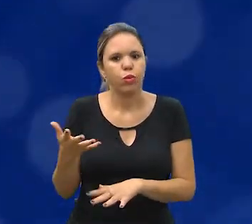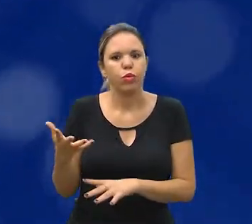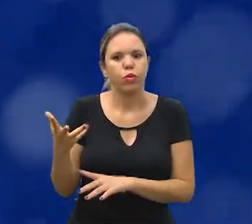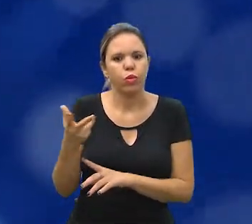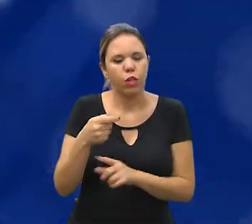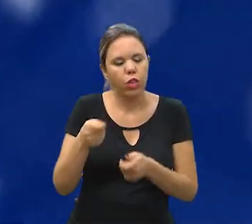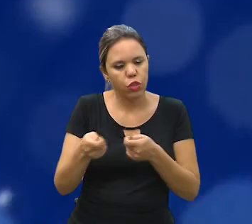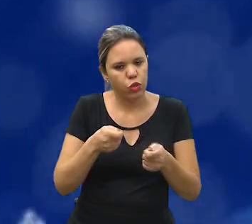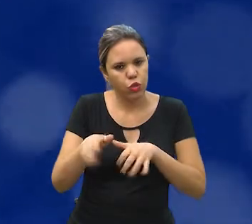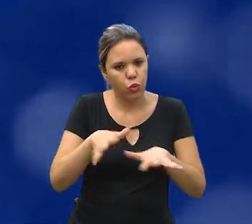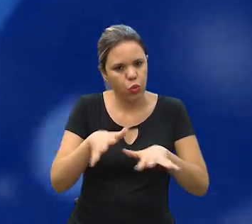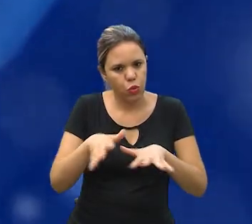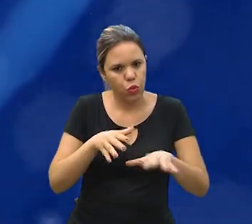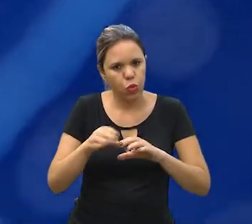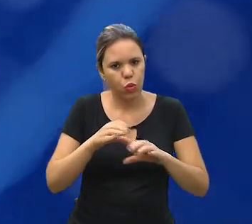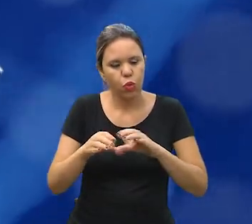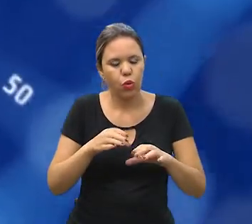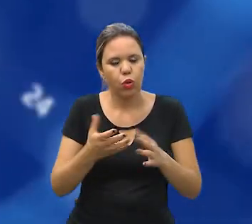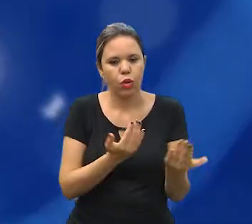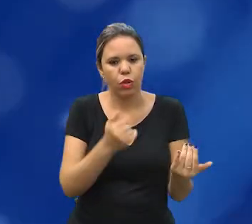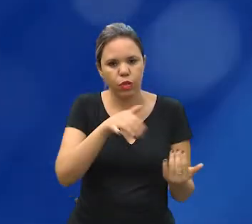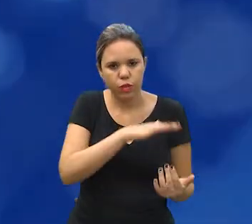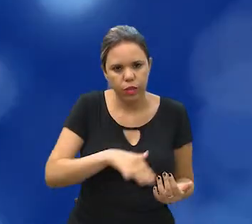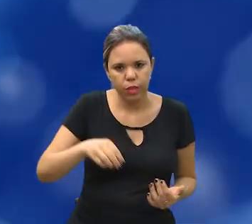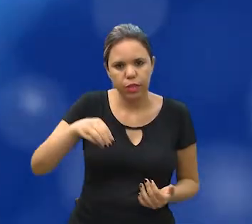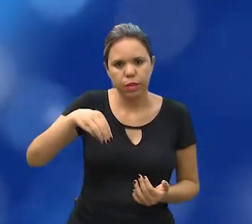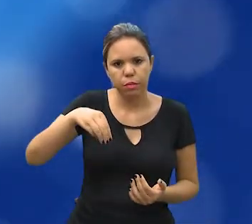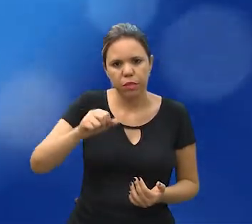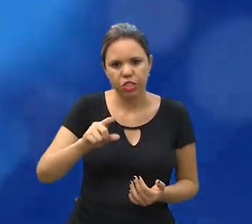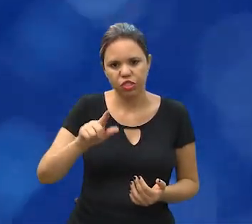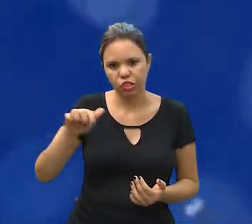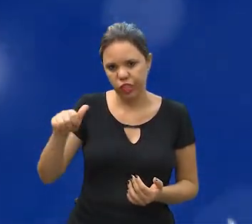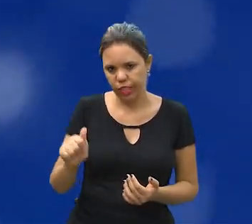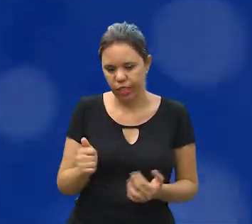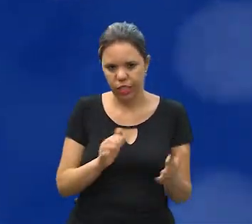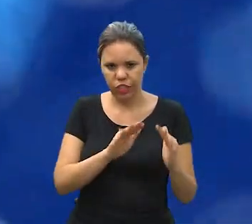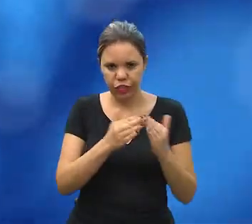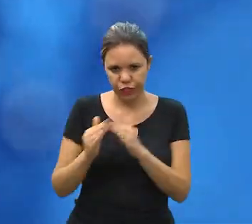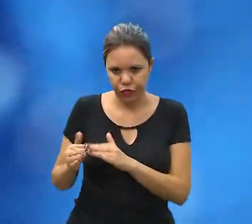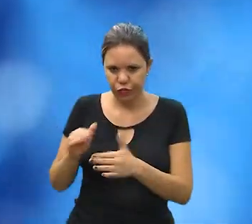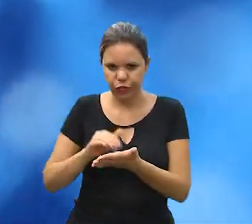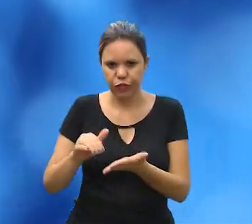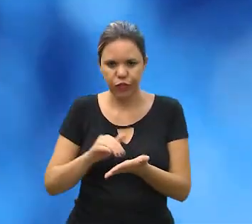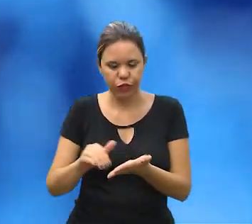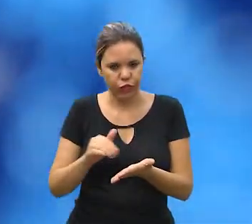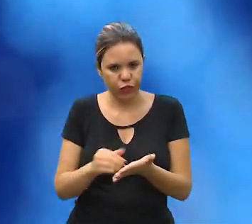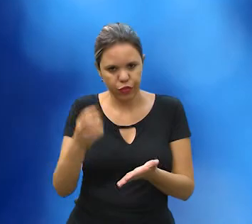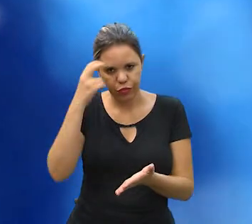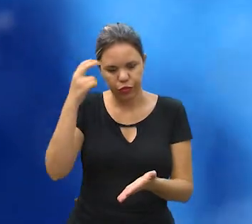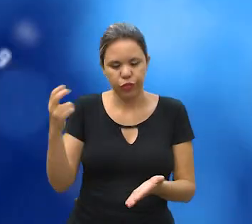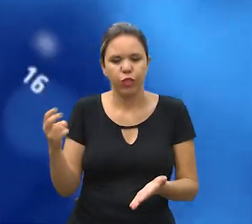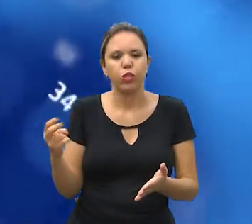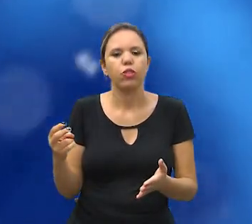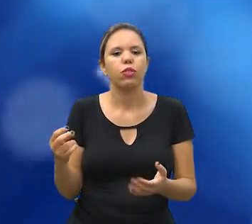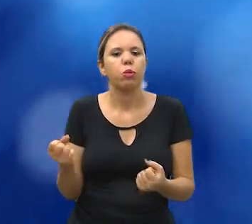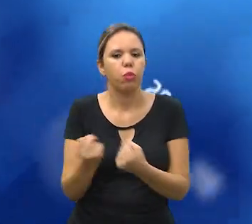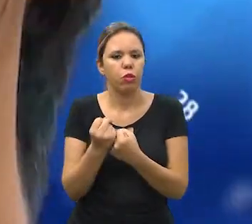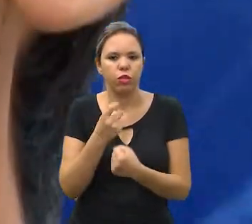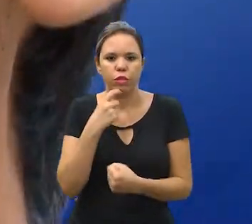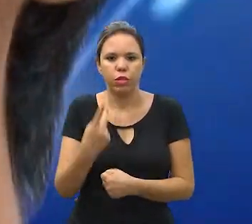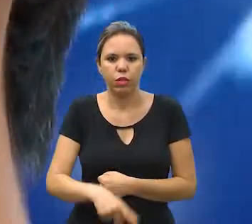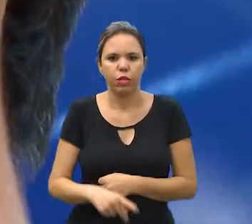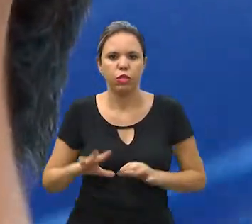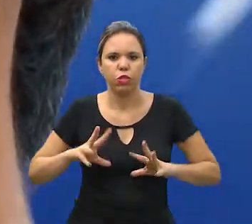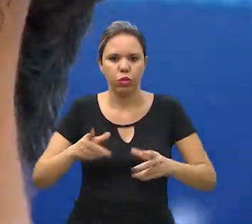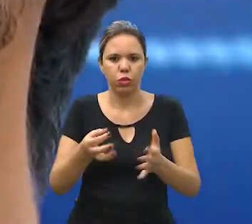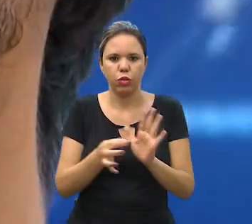Rede Articula a Juventude e pela agência Mandinga de Favela e tem o apoio da Secretaria Municipal de Cultura de Campinas.